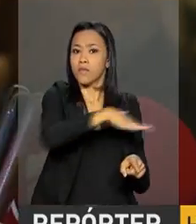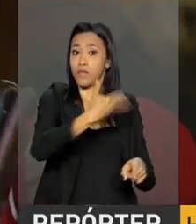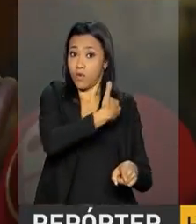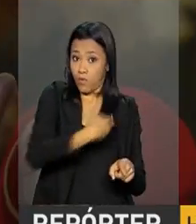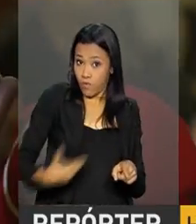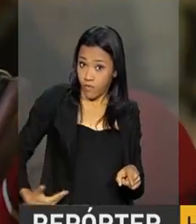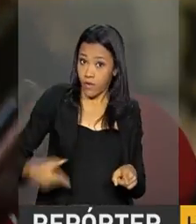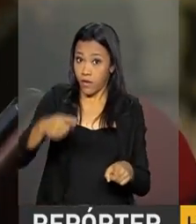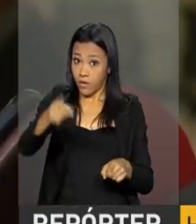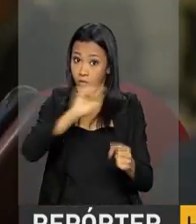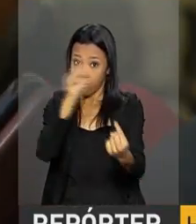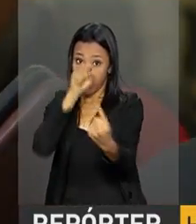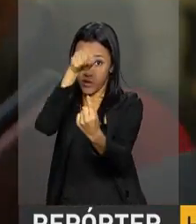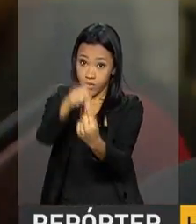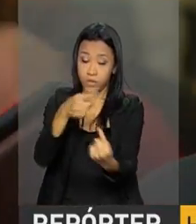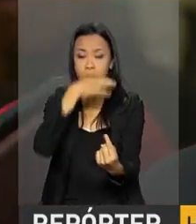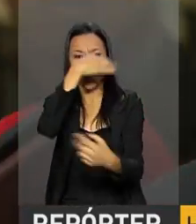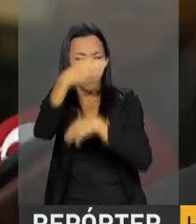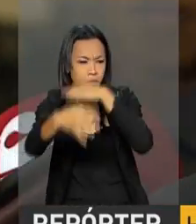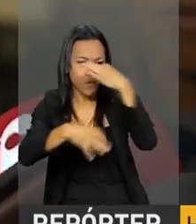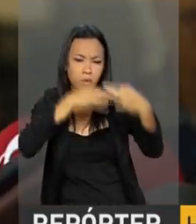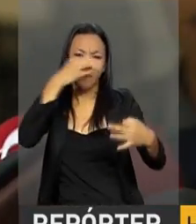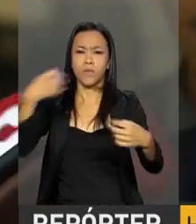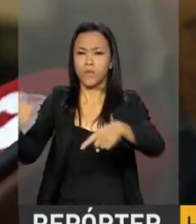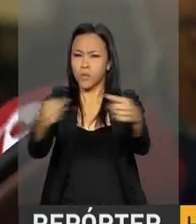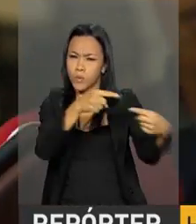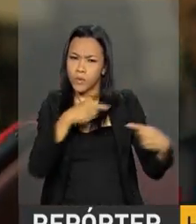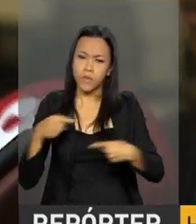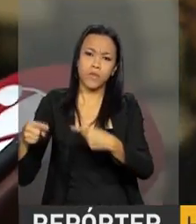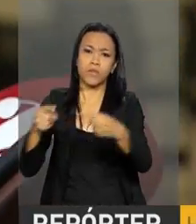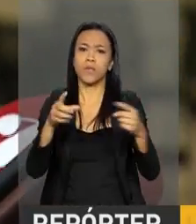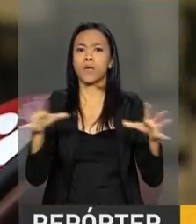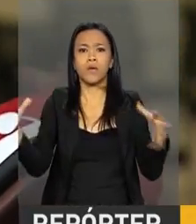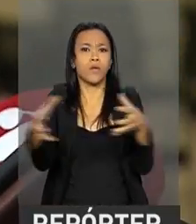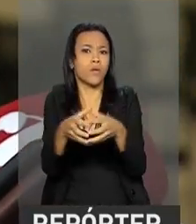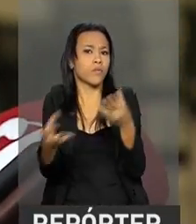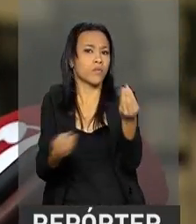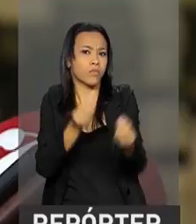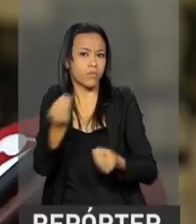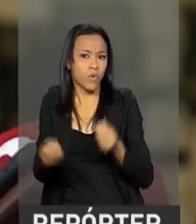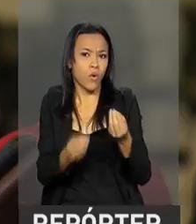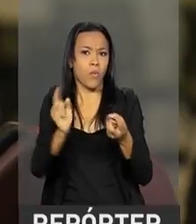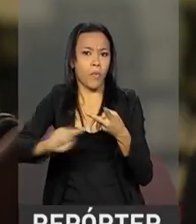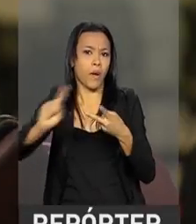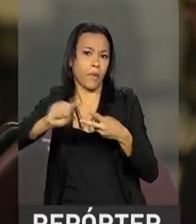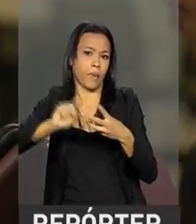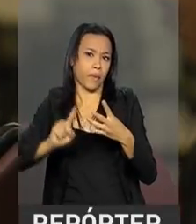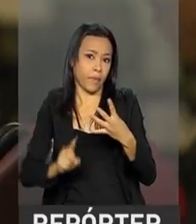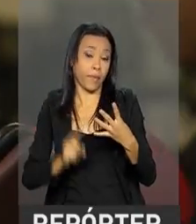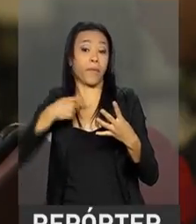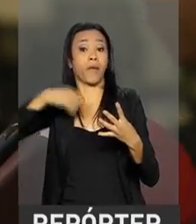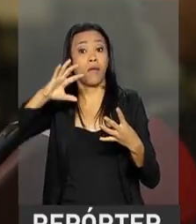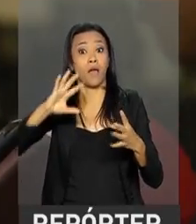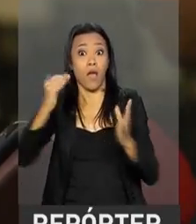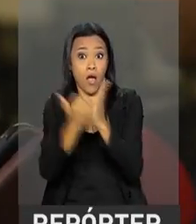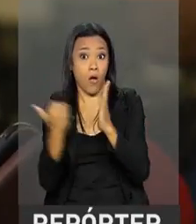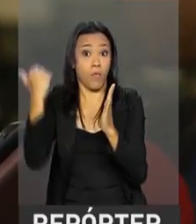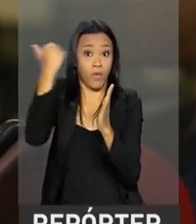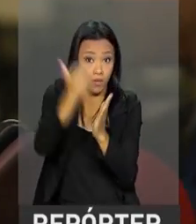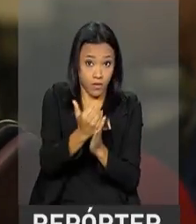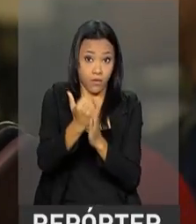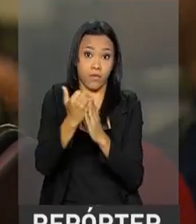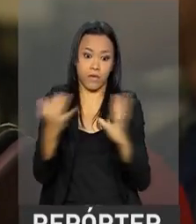o recolhimento de sugestões e uma discussão aberta, transparente, conjunta em como podemos aumentar a